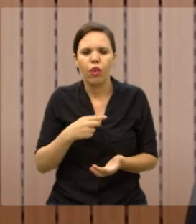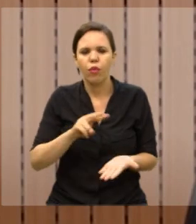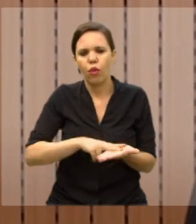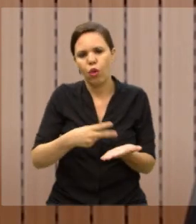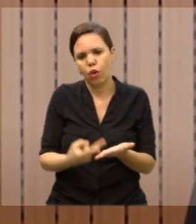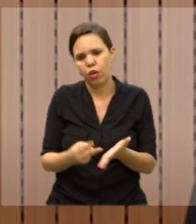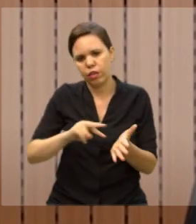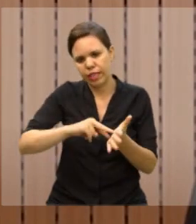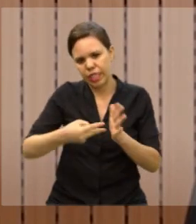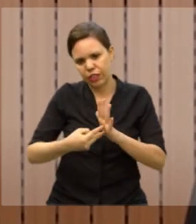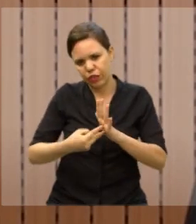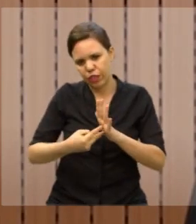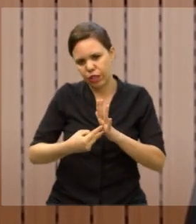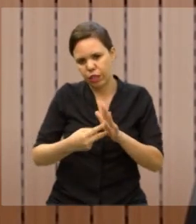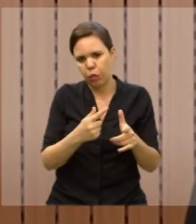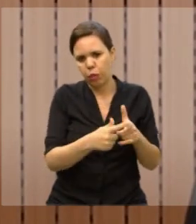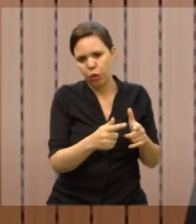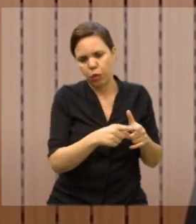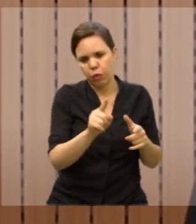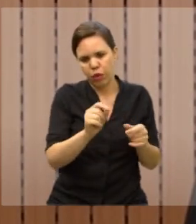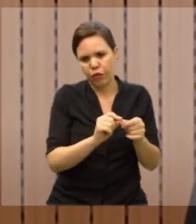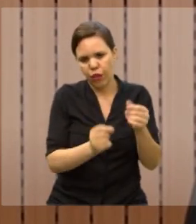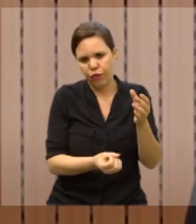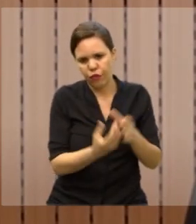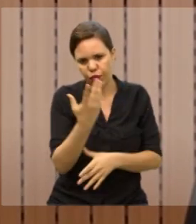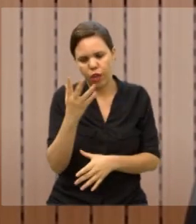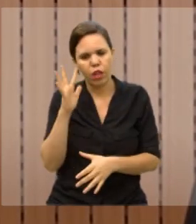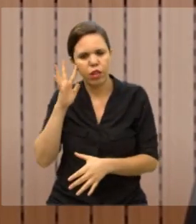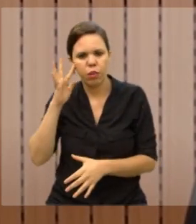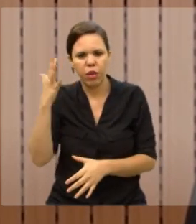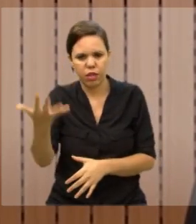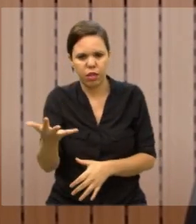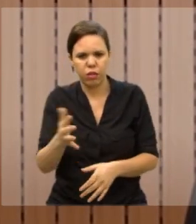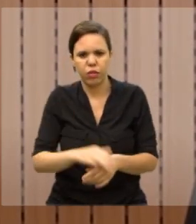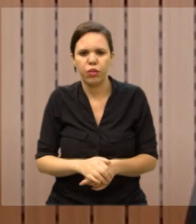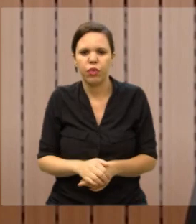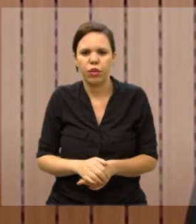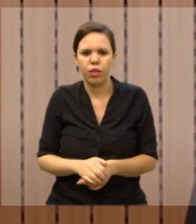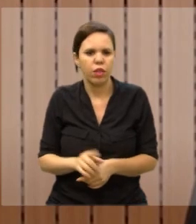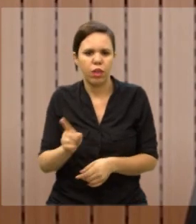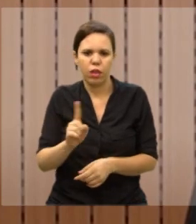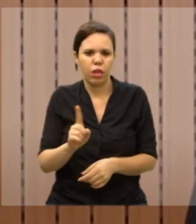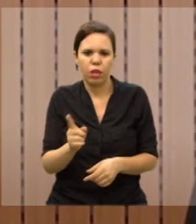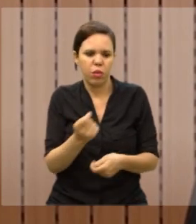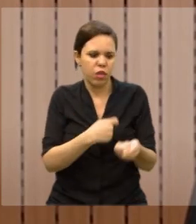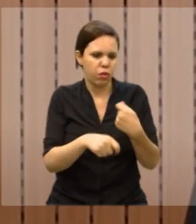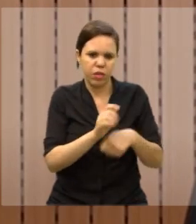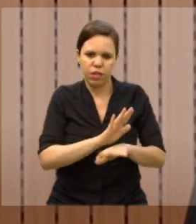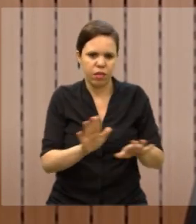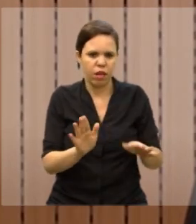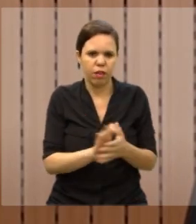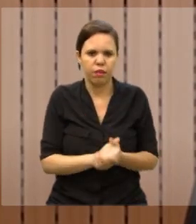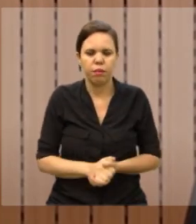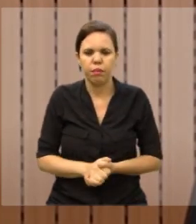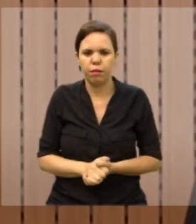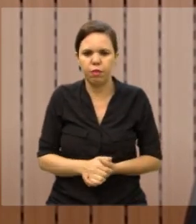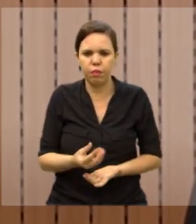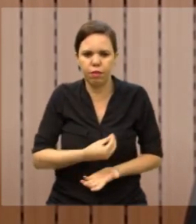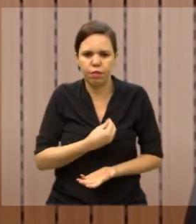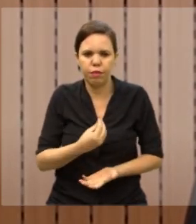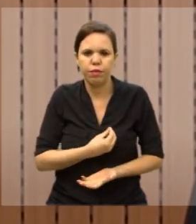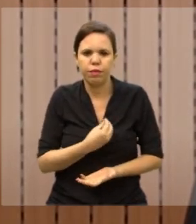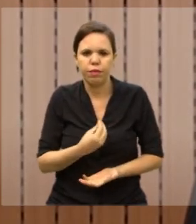traduzir que problema foi feito para ser resolvido, né? E não para ser administrado. Minha vida